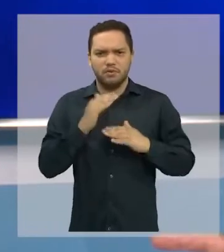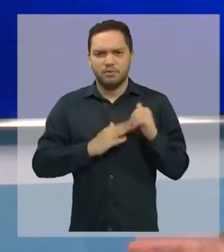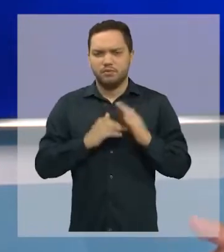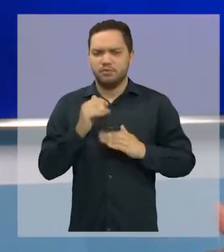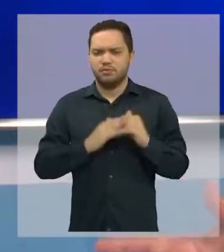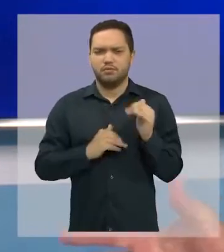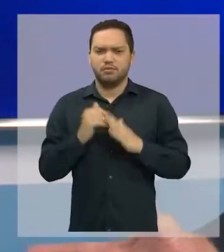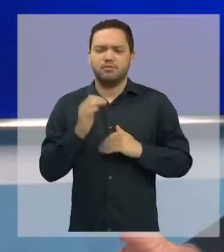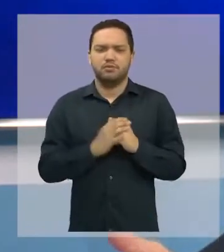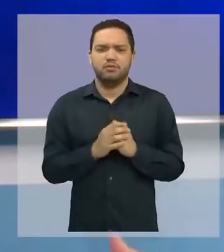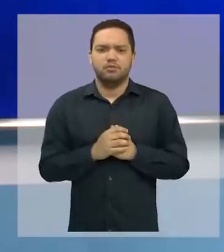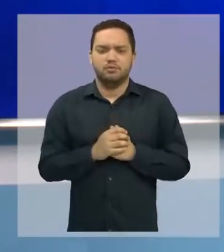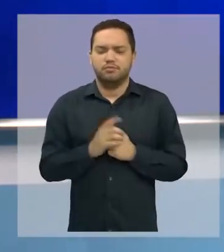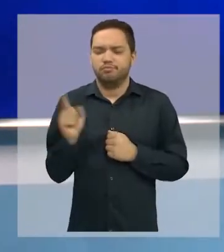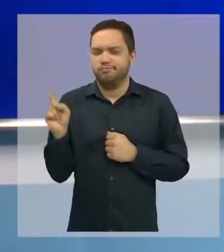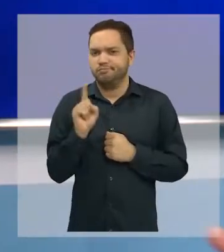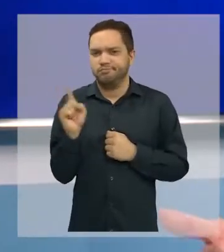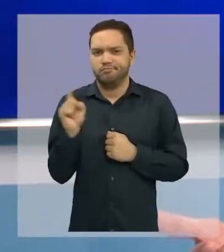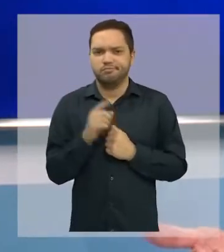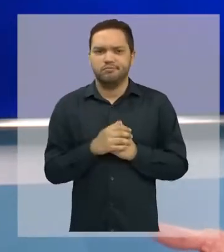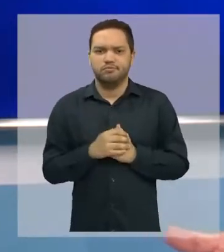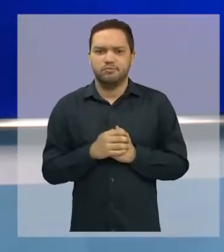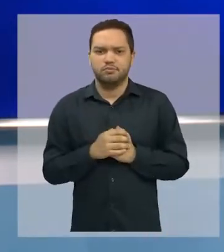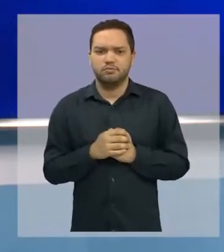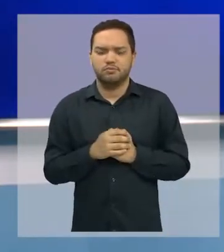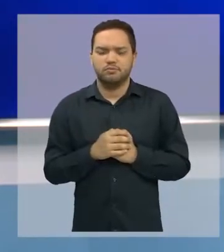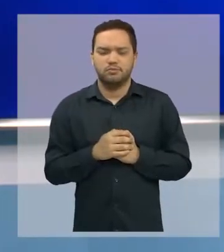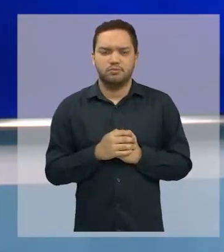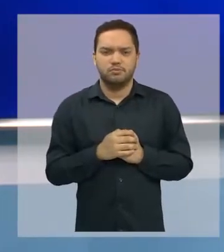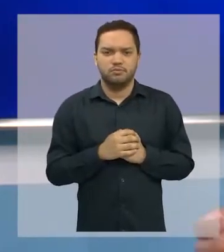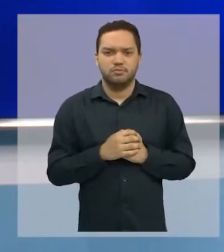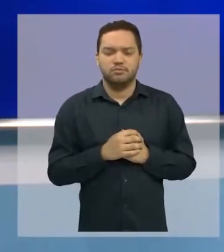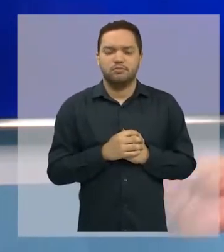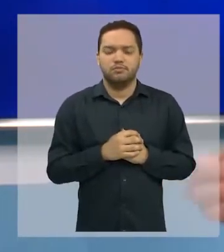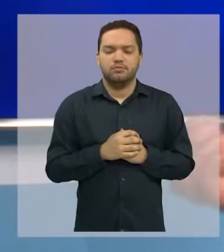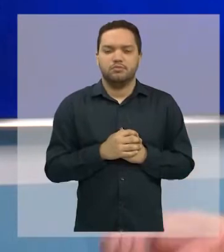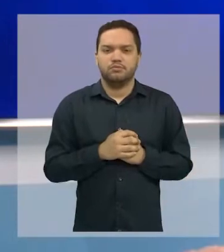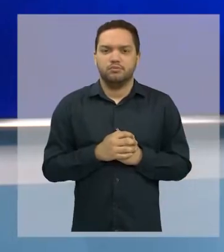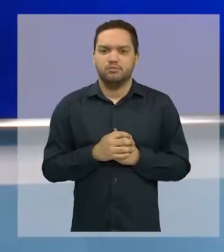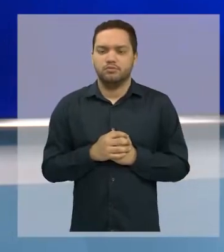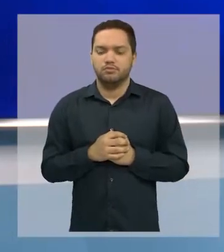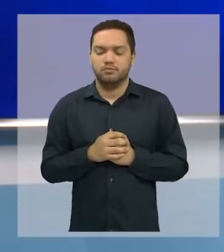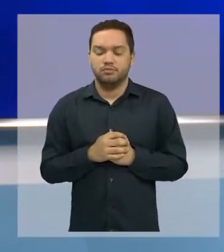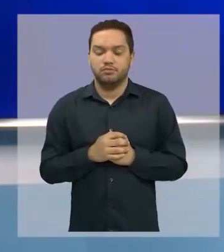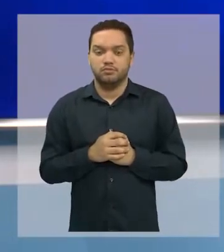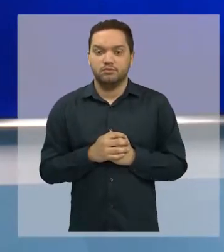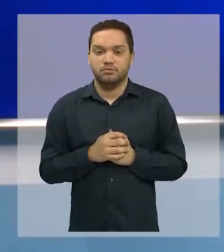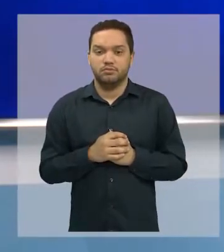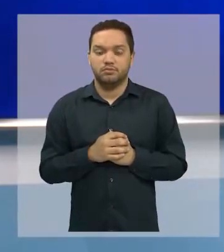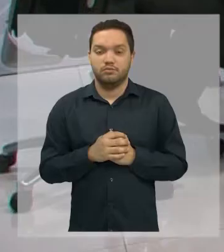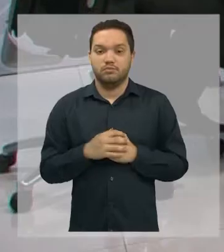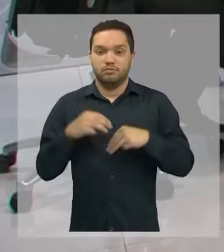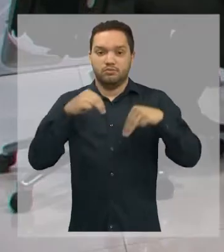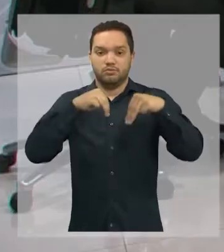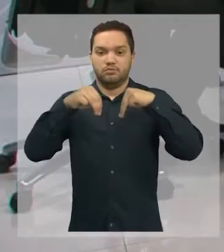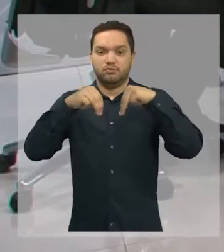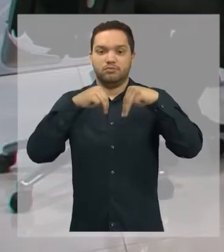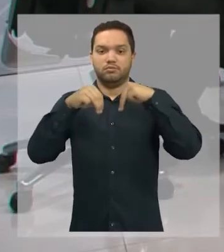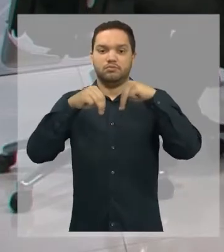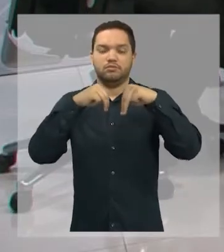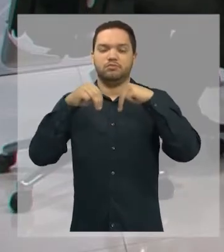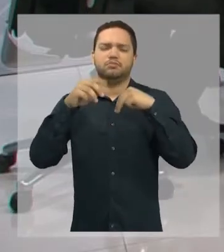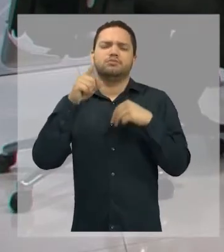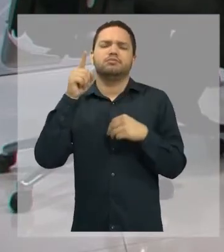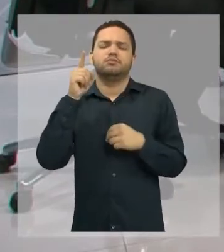pô, agora eu tenho mais possibilidade. Será que isso é verdade? Você isso é real? Que um caso concreto? O que é que levou o ministro Toffoli a desempatar,